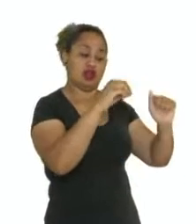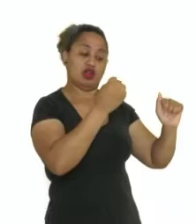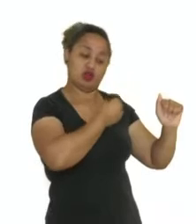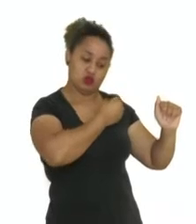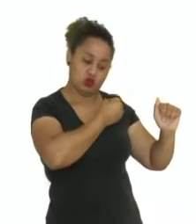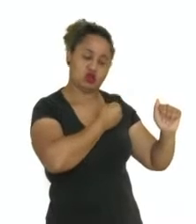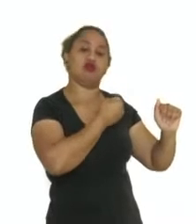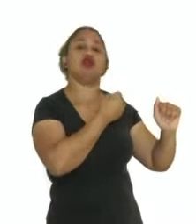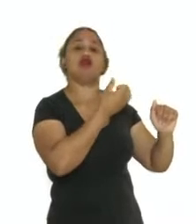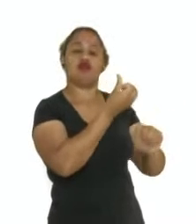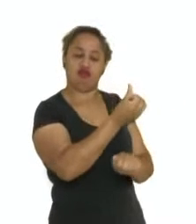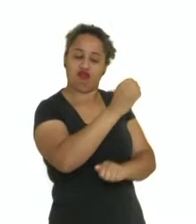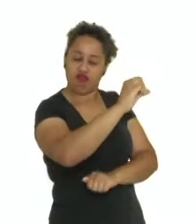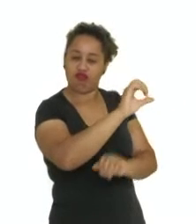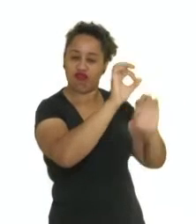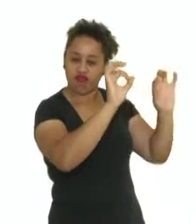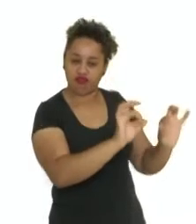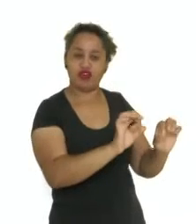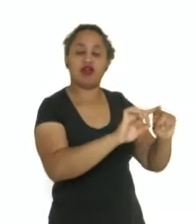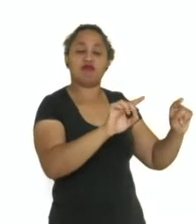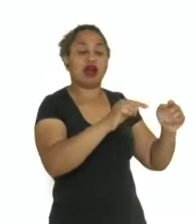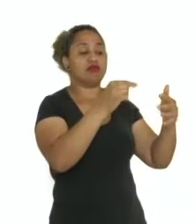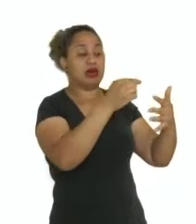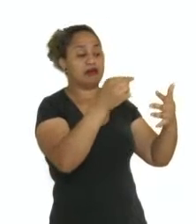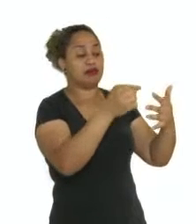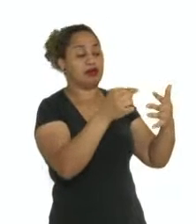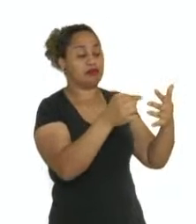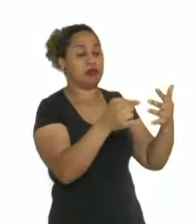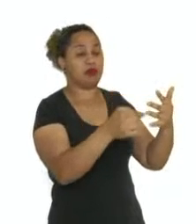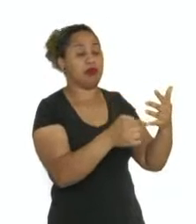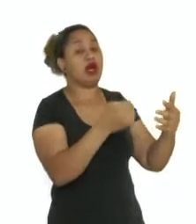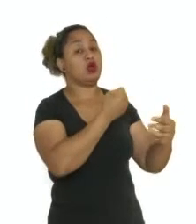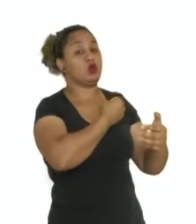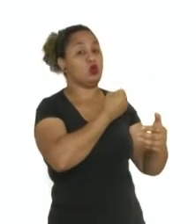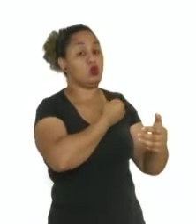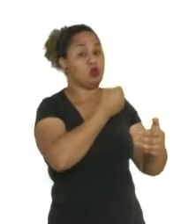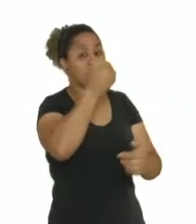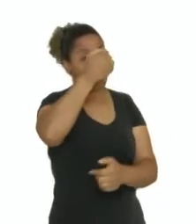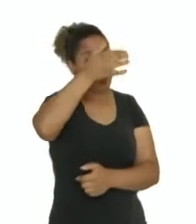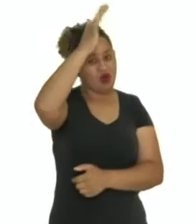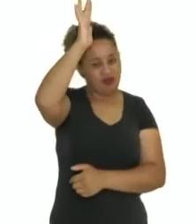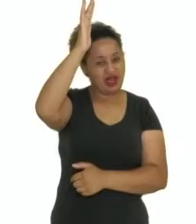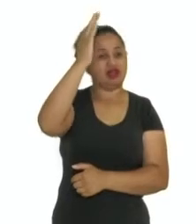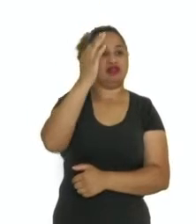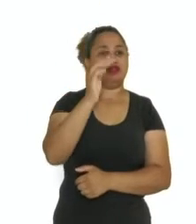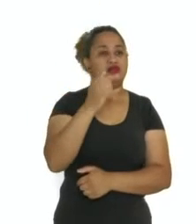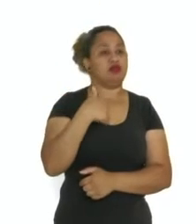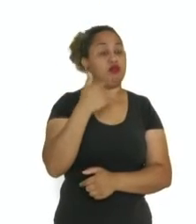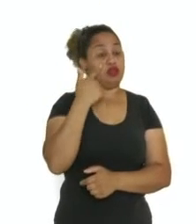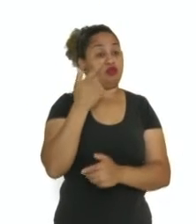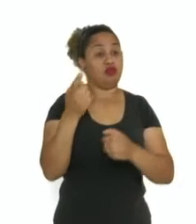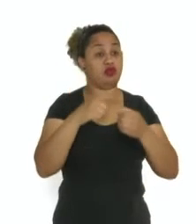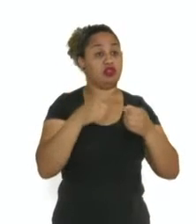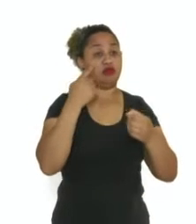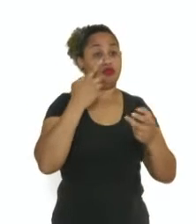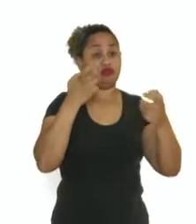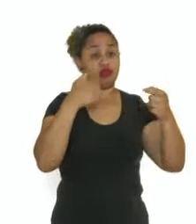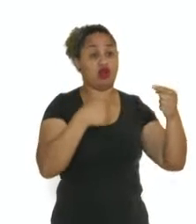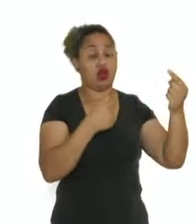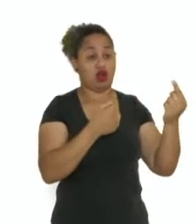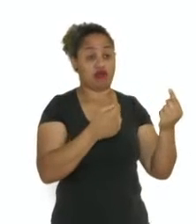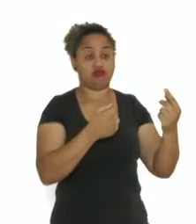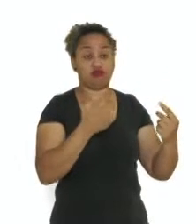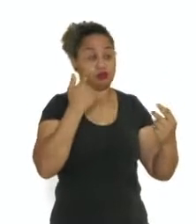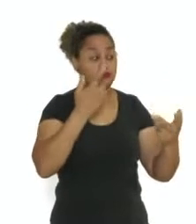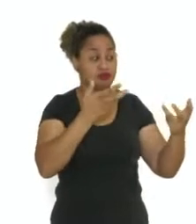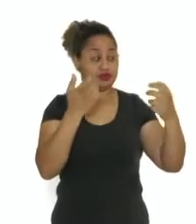números cardinais, só que os seus incisos são em números romanos. Nós podemos voltar aqui no ECA, ó, e